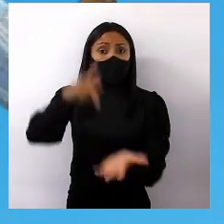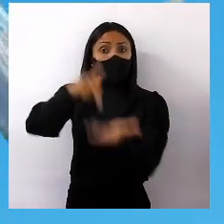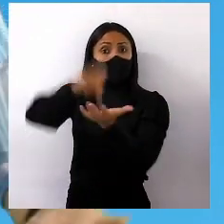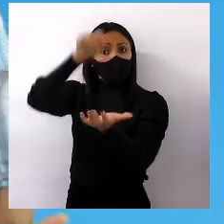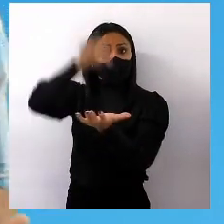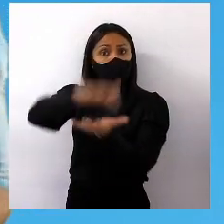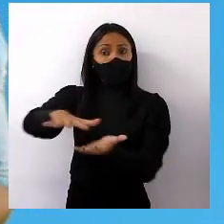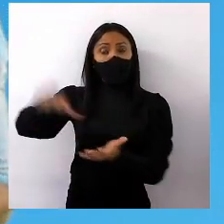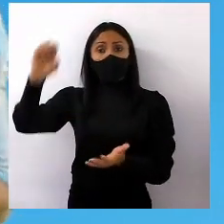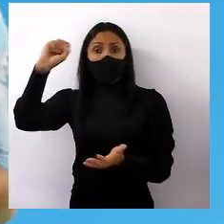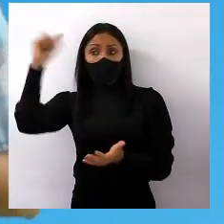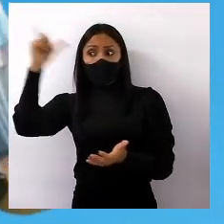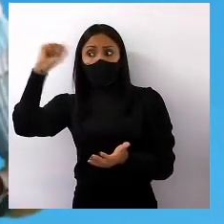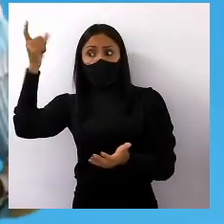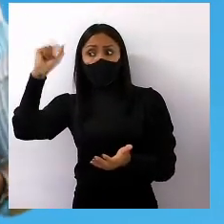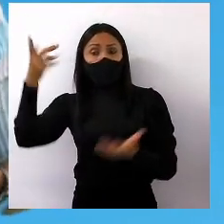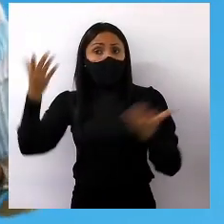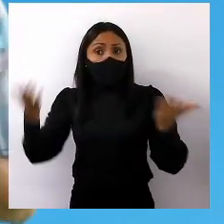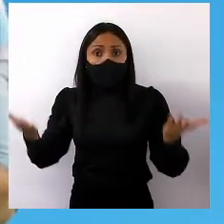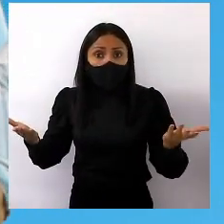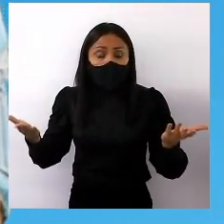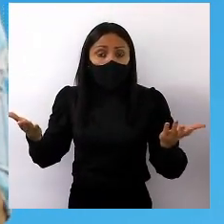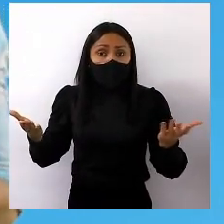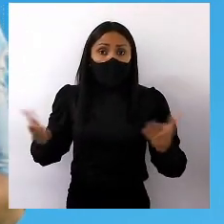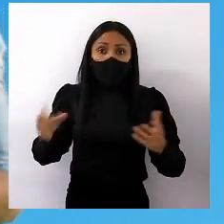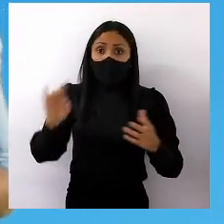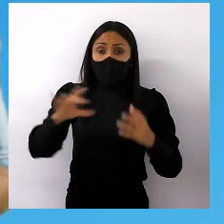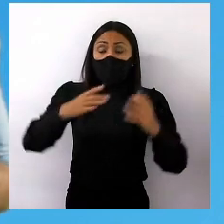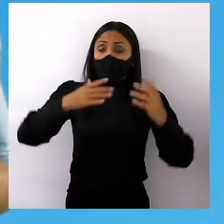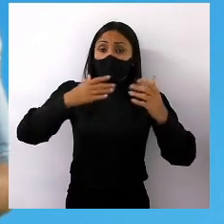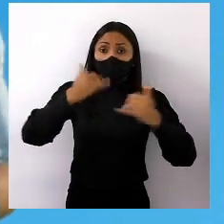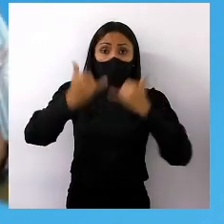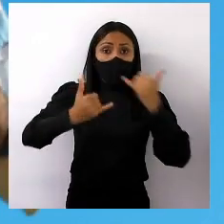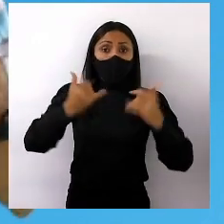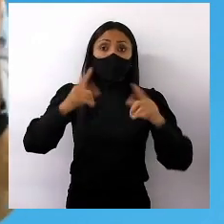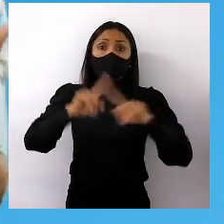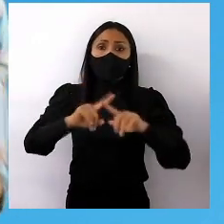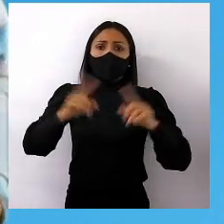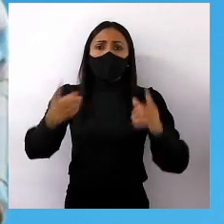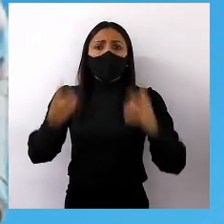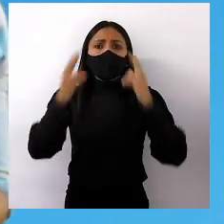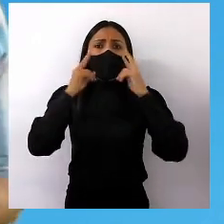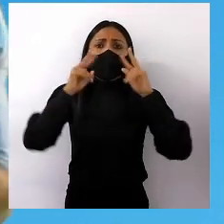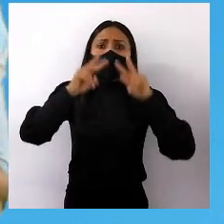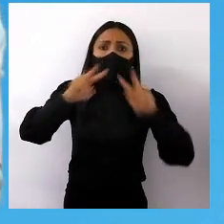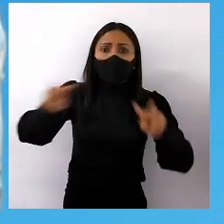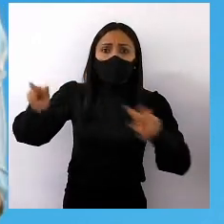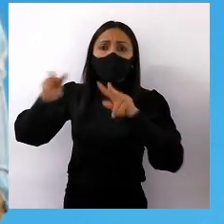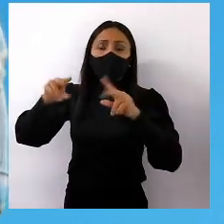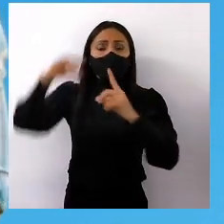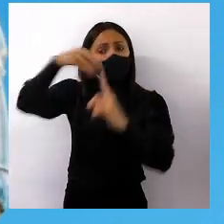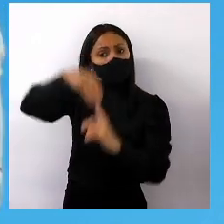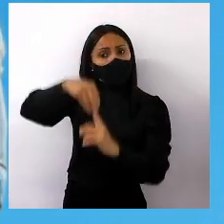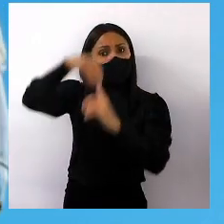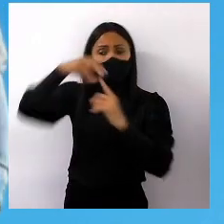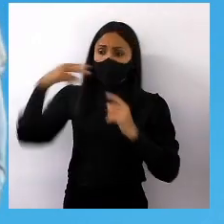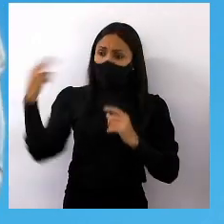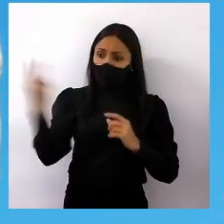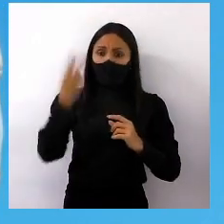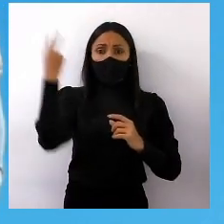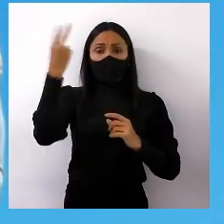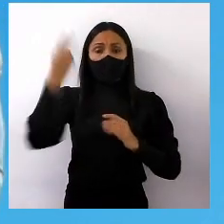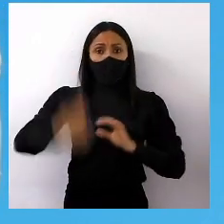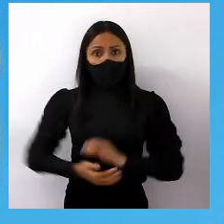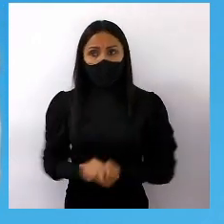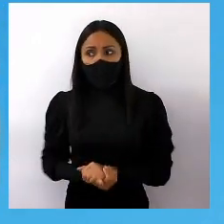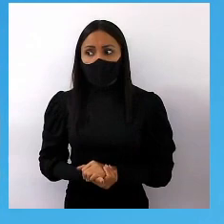Jardeiras de Olinda? Não é só ser um brincante, mas é você também prestigiar, né, saber apreciar, né, valorizar. O professor